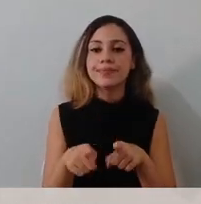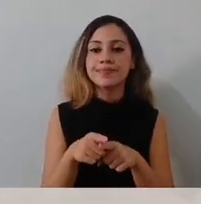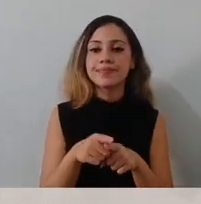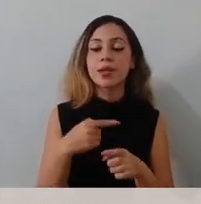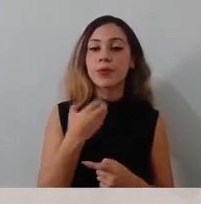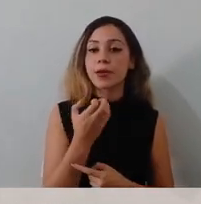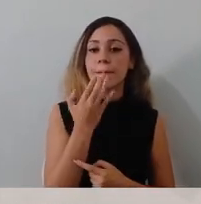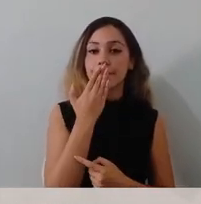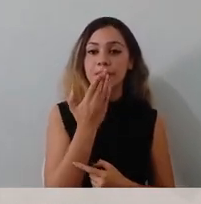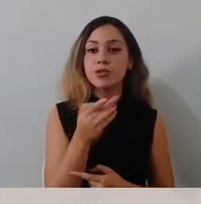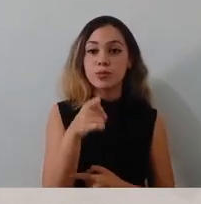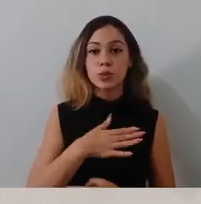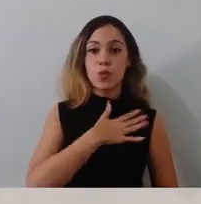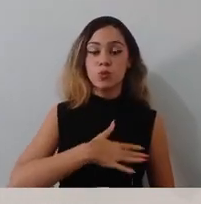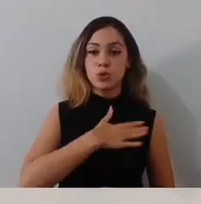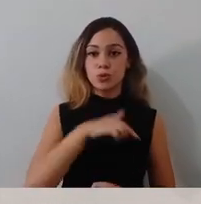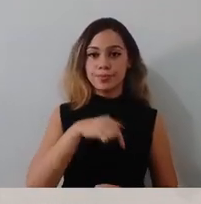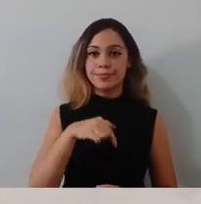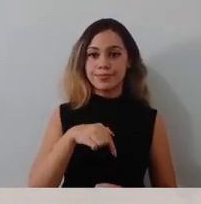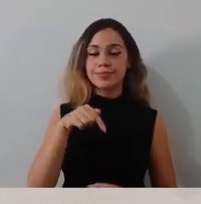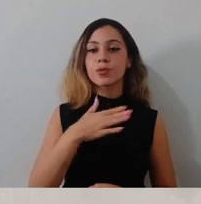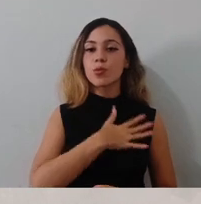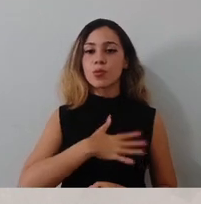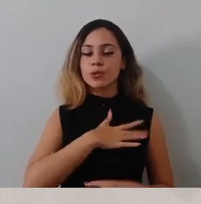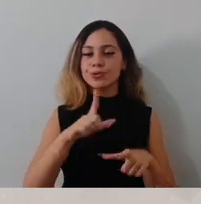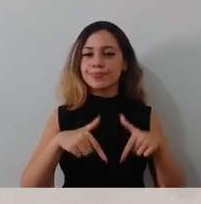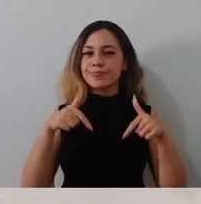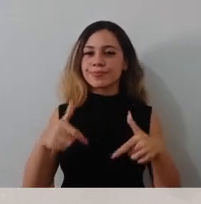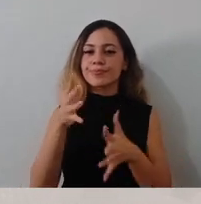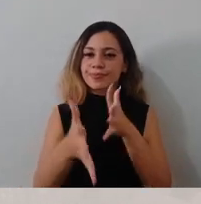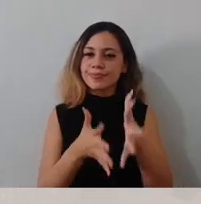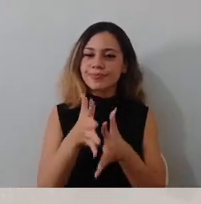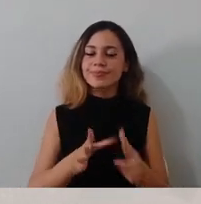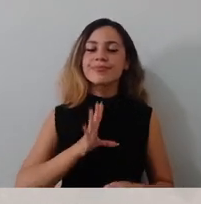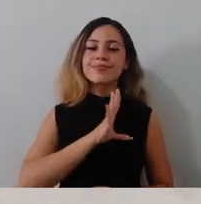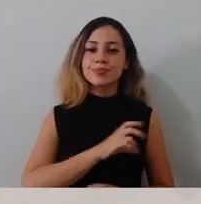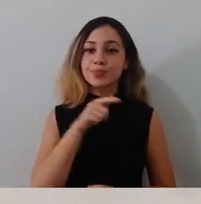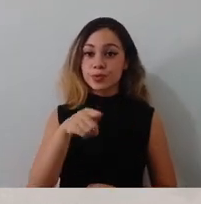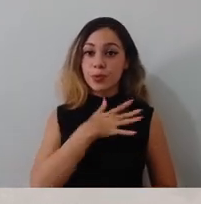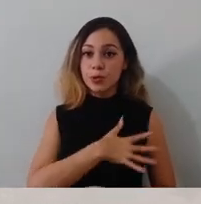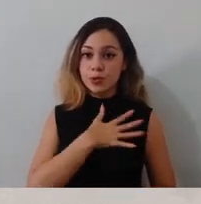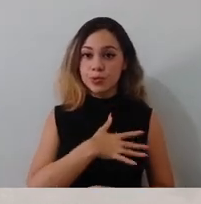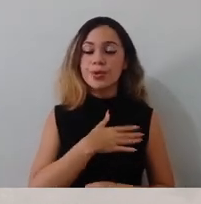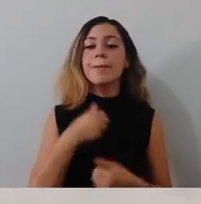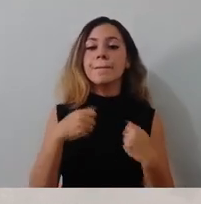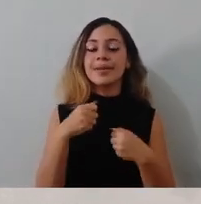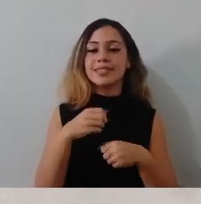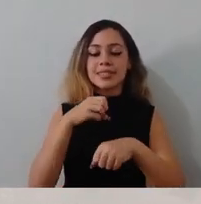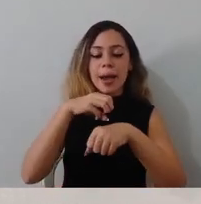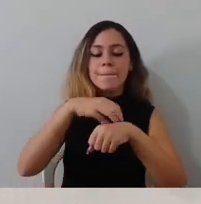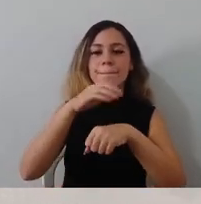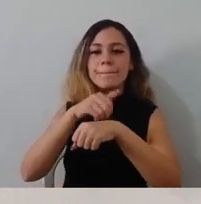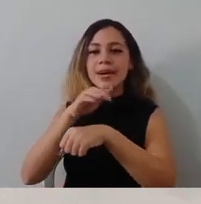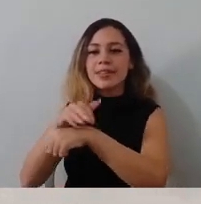mensagem, eu queria pedir, você está gostando do conteúdo da gente? Você está achando que o trabalho é legal, bem feito, feito com amor? Então, vai lá,